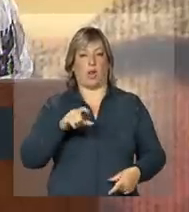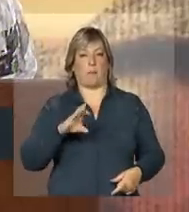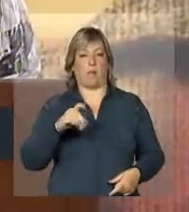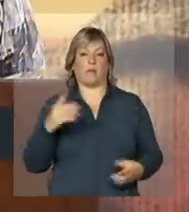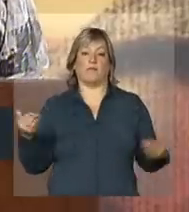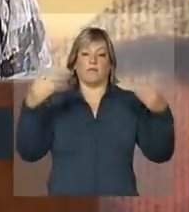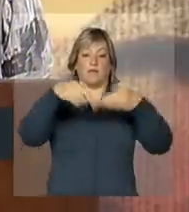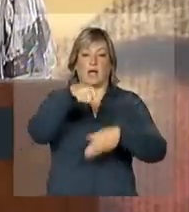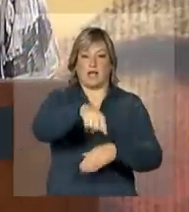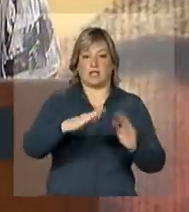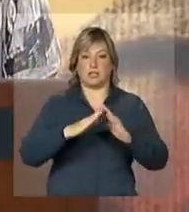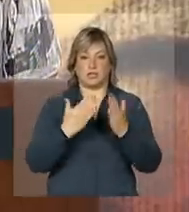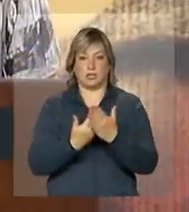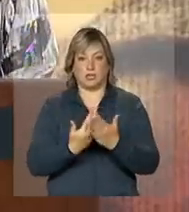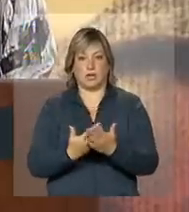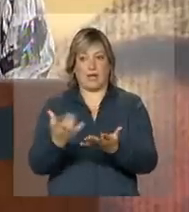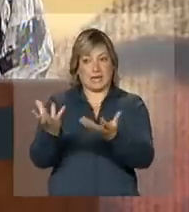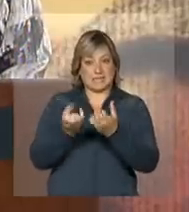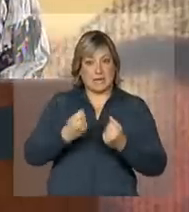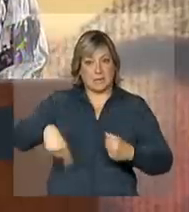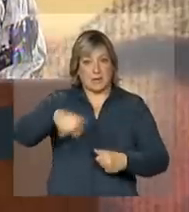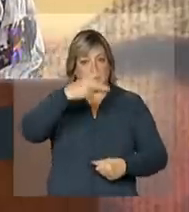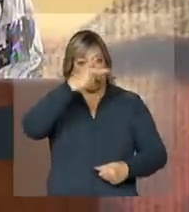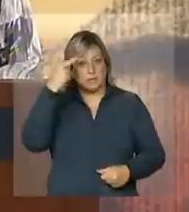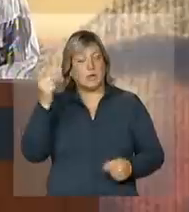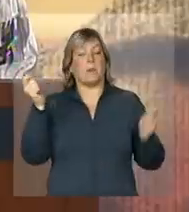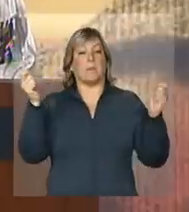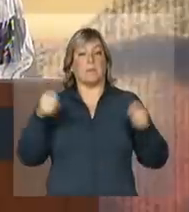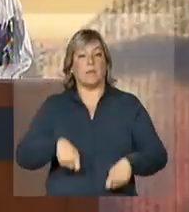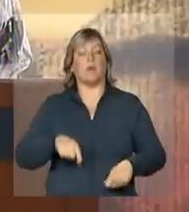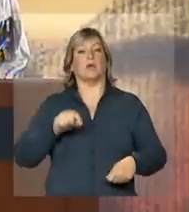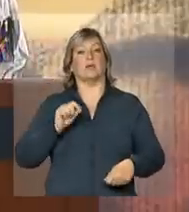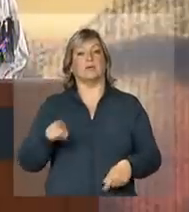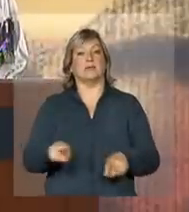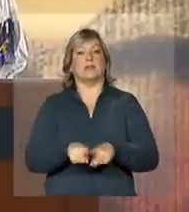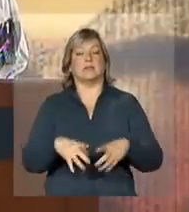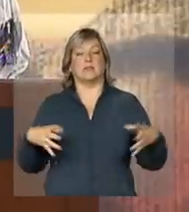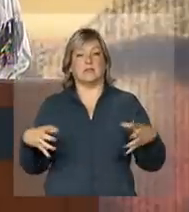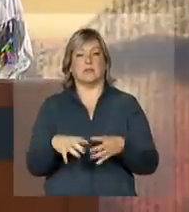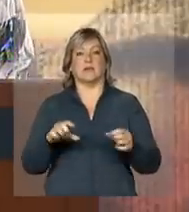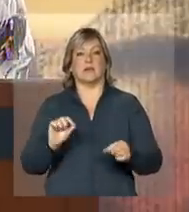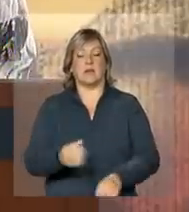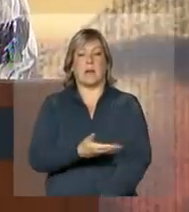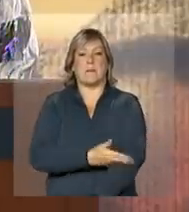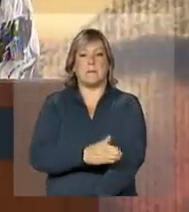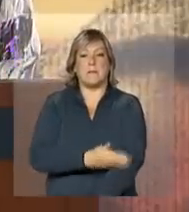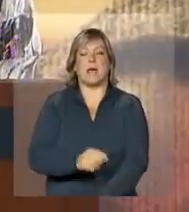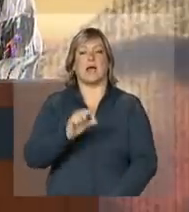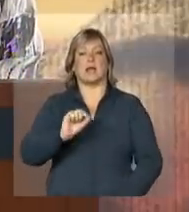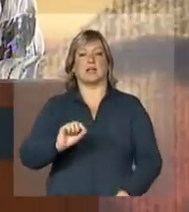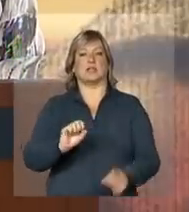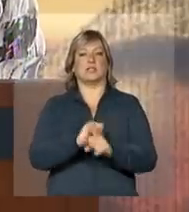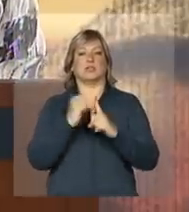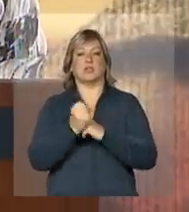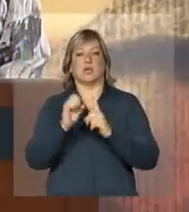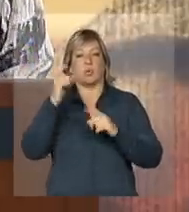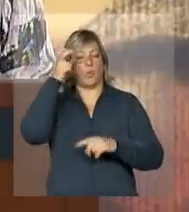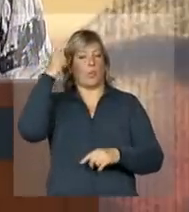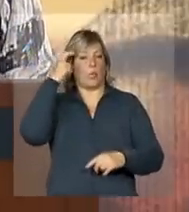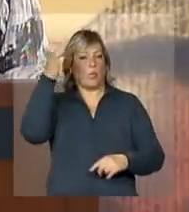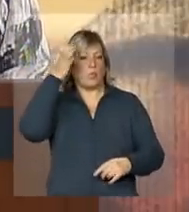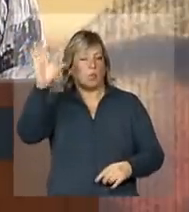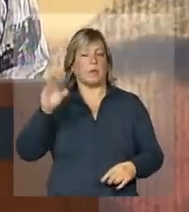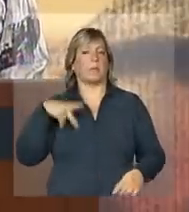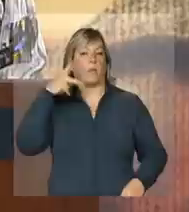quilombolas as práticas socioculturais políticas e econômicas dessas comunidades